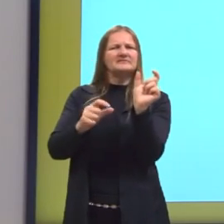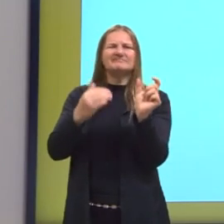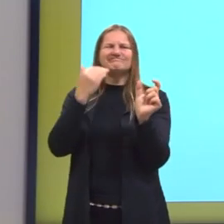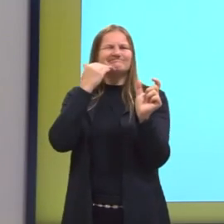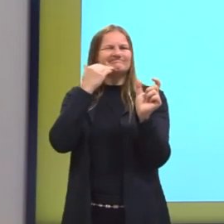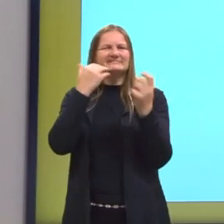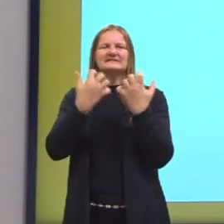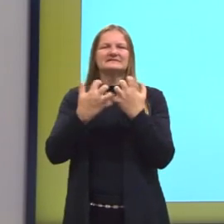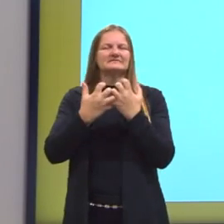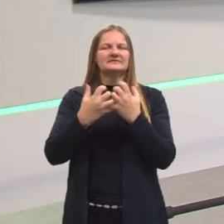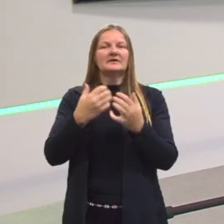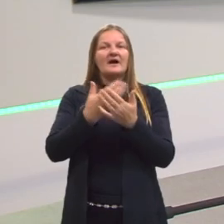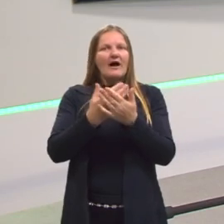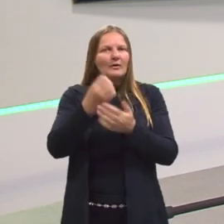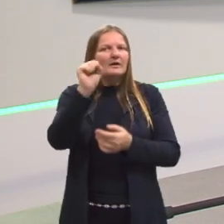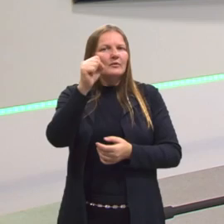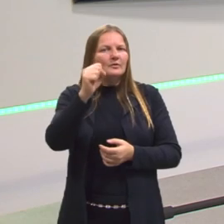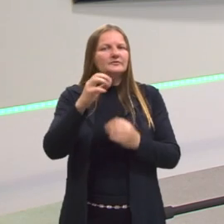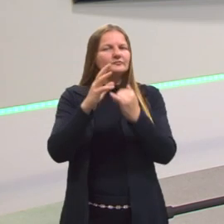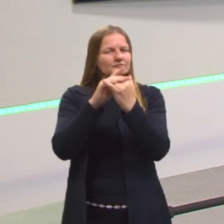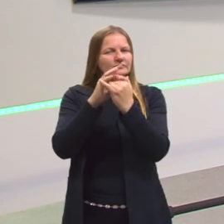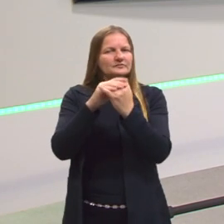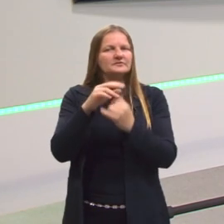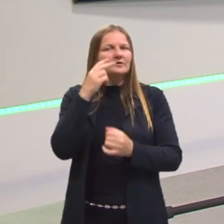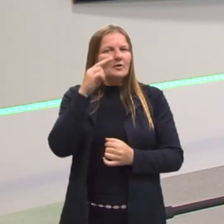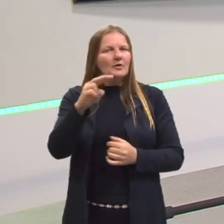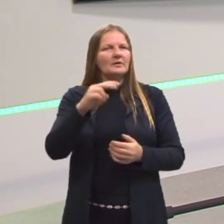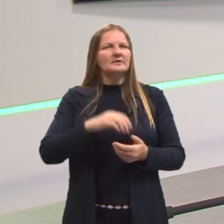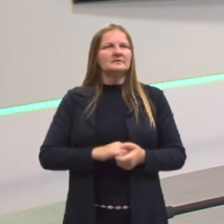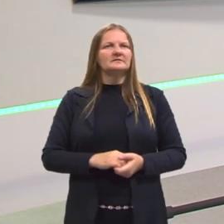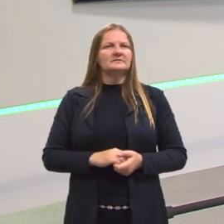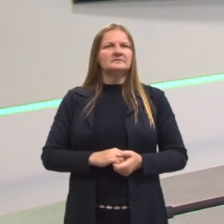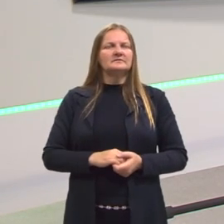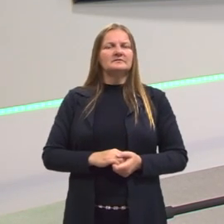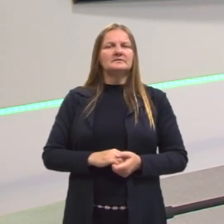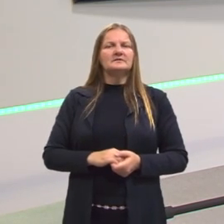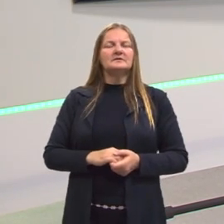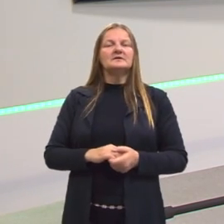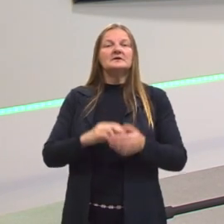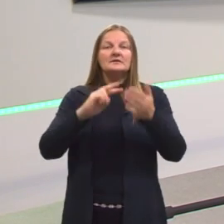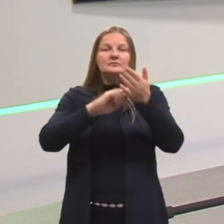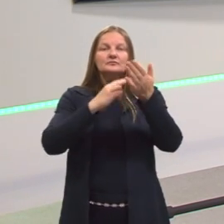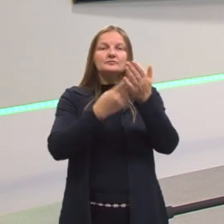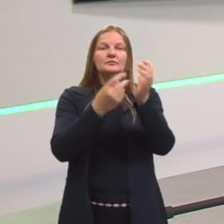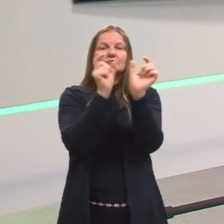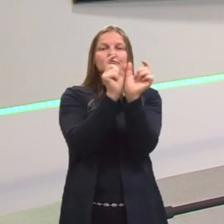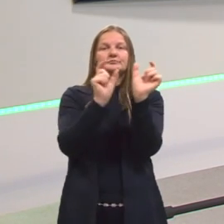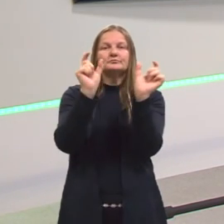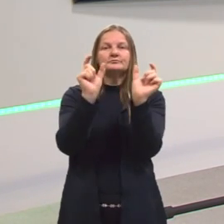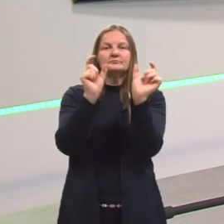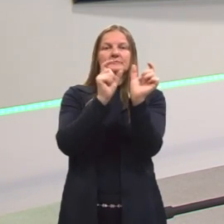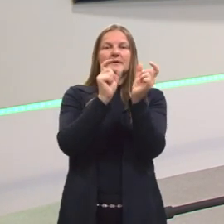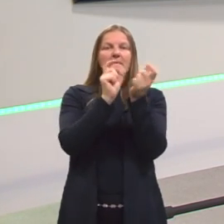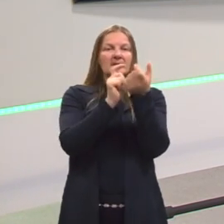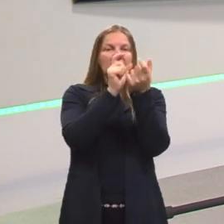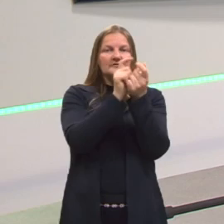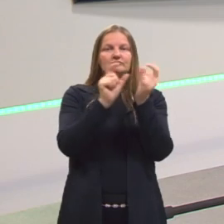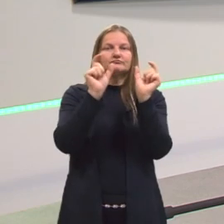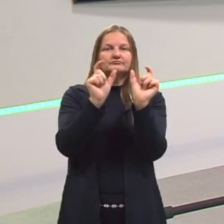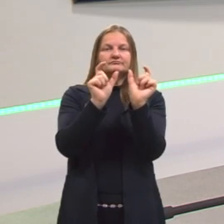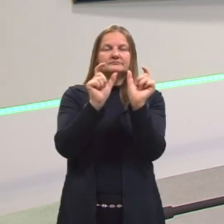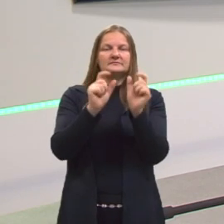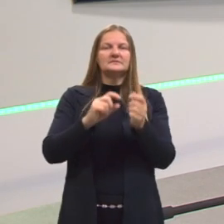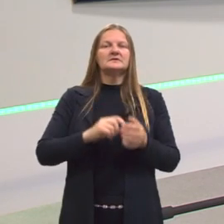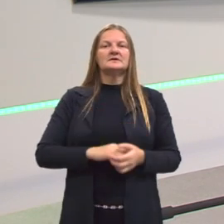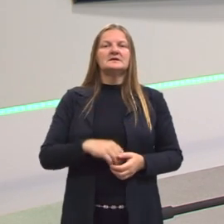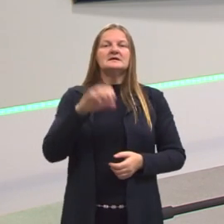perdeu a aula 8 corre no canal do YouTube e assiste eu tô falando lá sobre sinônimos então tu tem